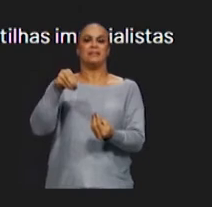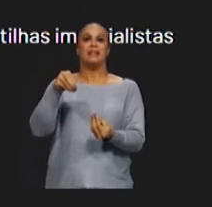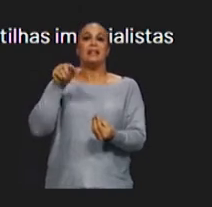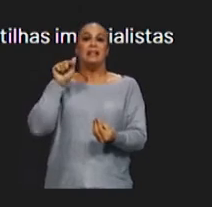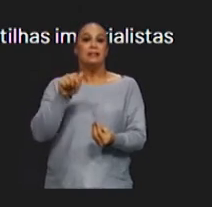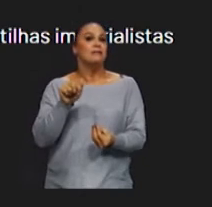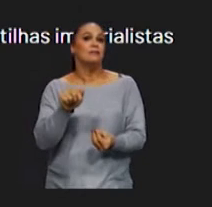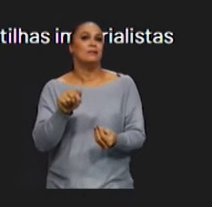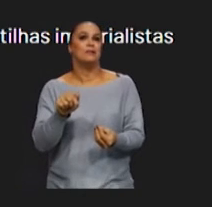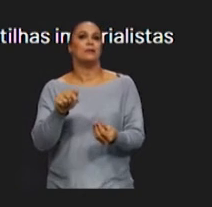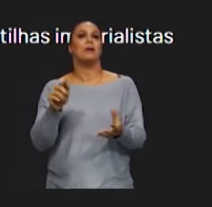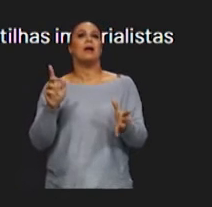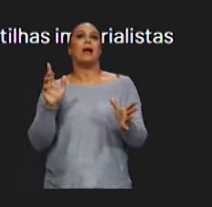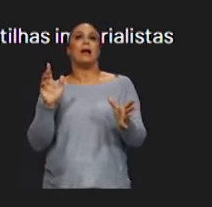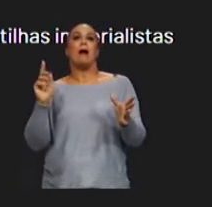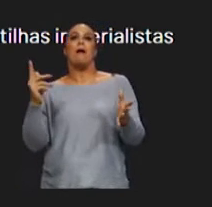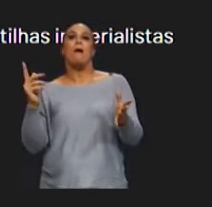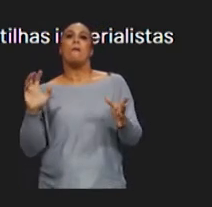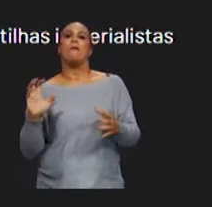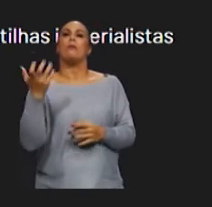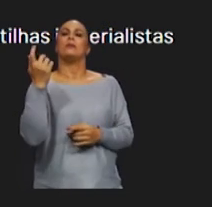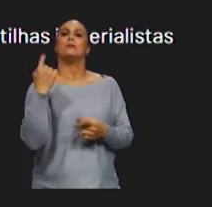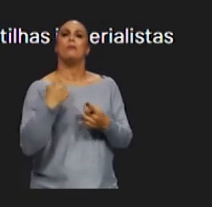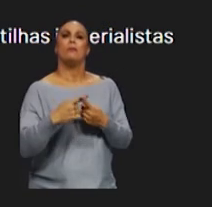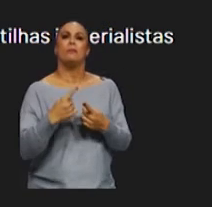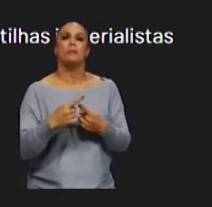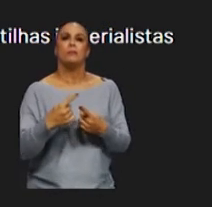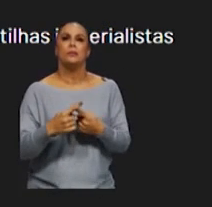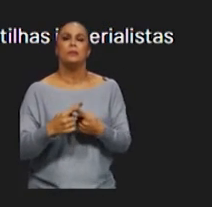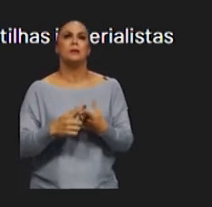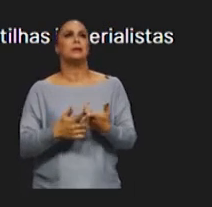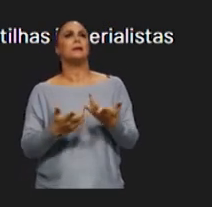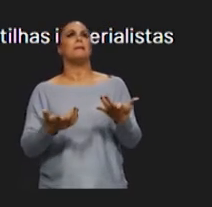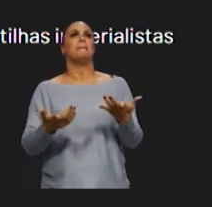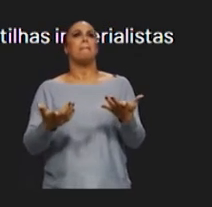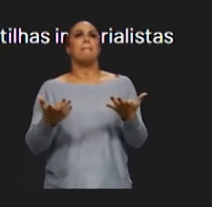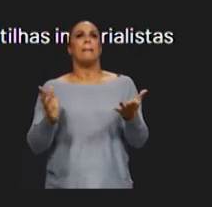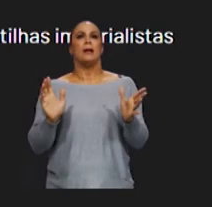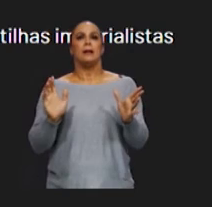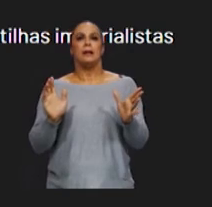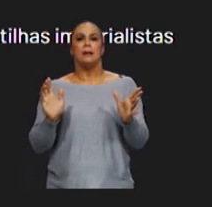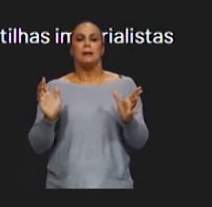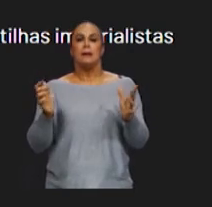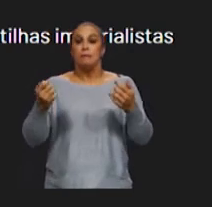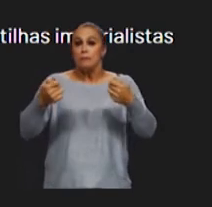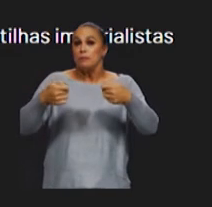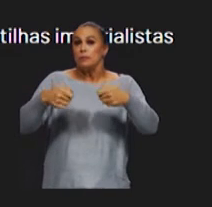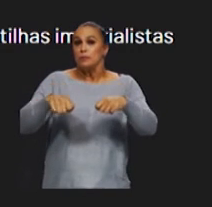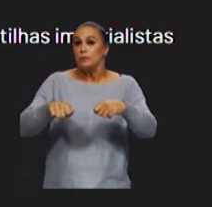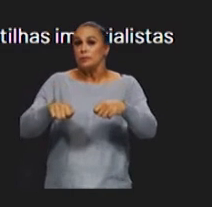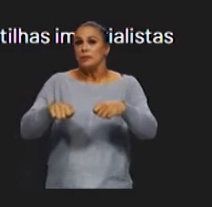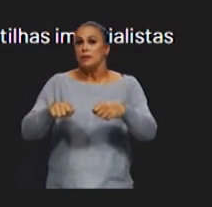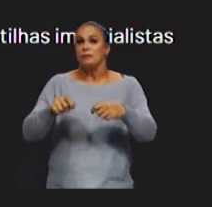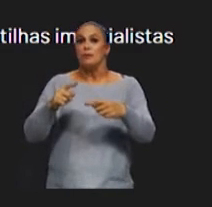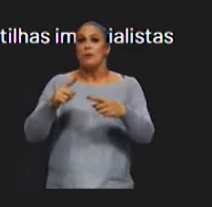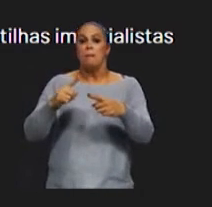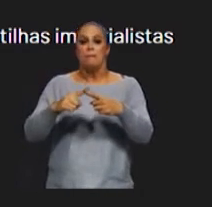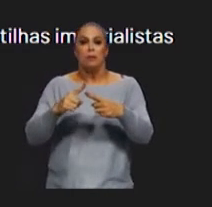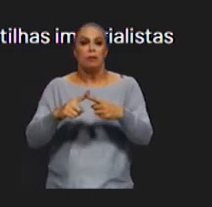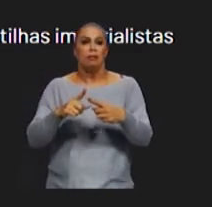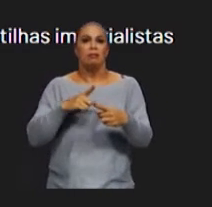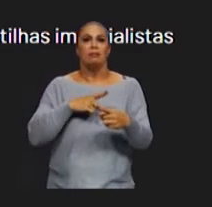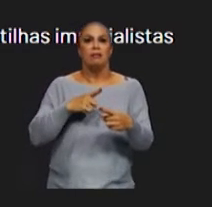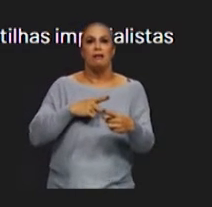em função do quê? Então, essa globalização, ela foi possível em função da propagação